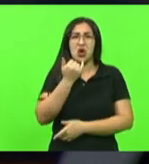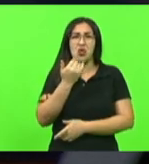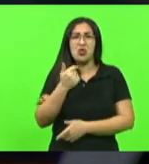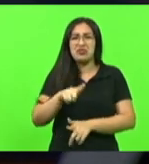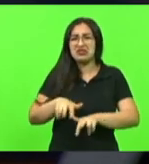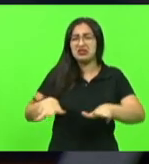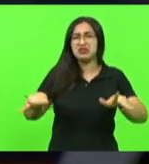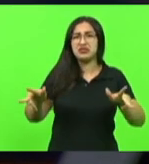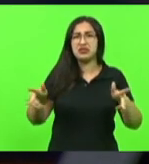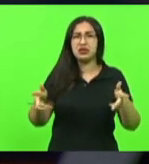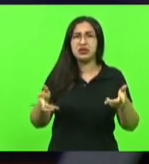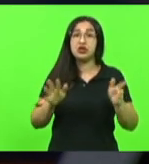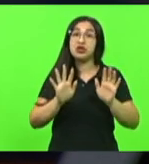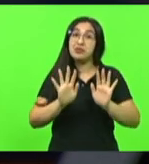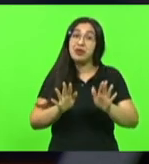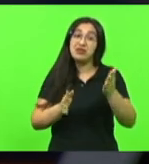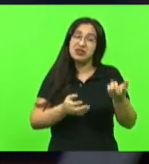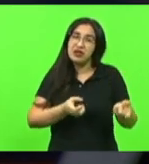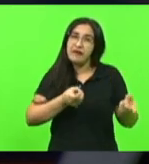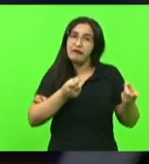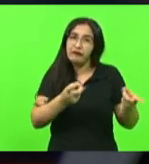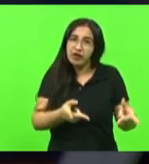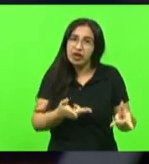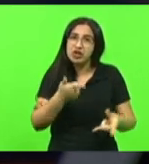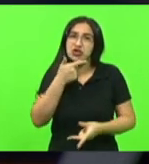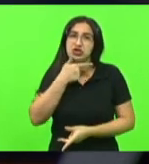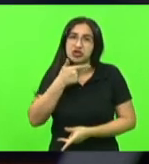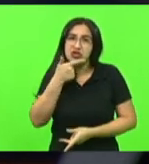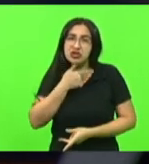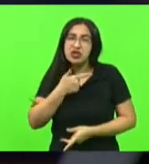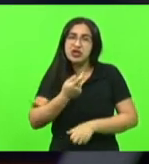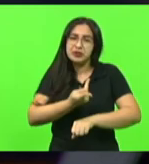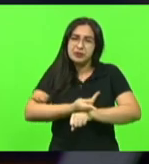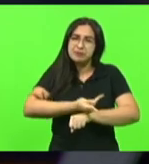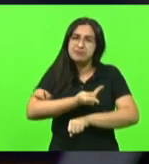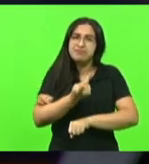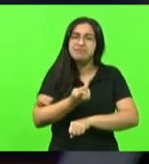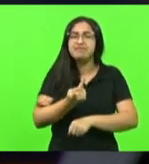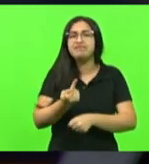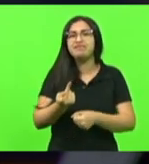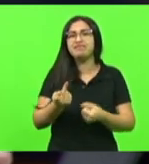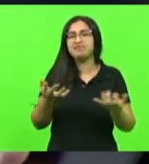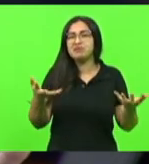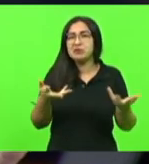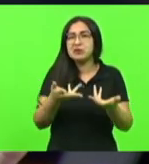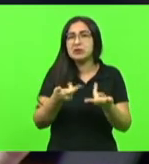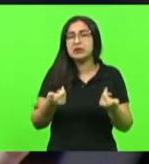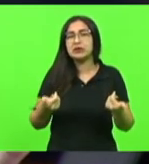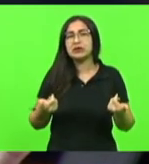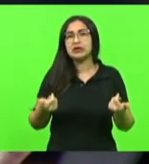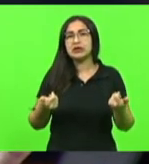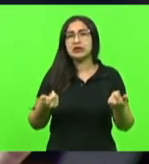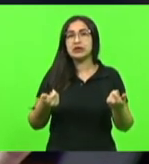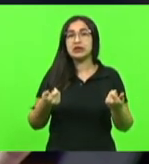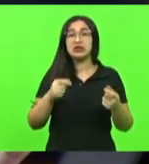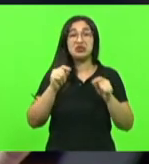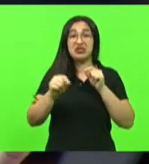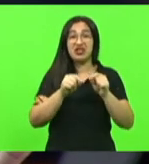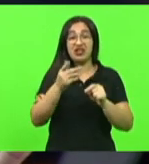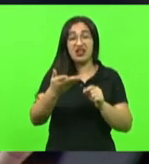mas você que está vendendo algum queijo de qualidade, premiado, você deve ser excluído, é isso que o Estado está falando para ele,